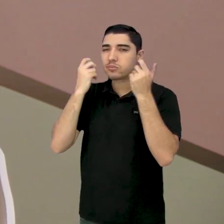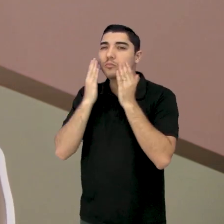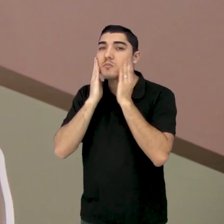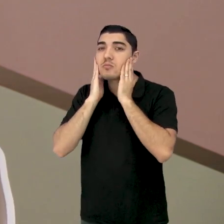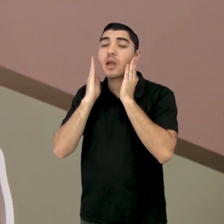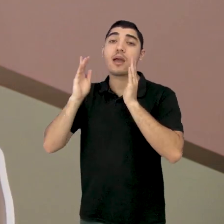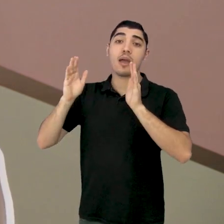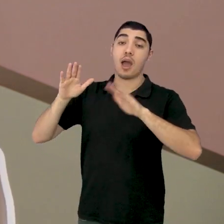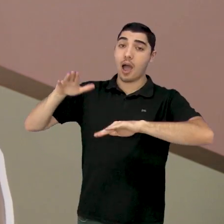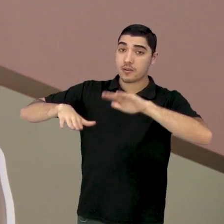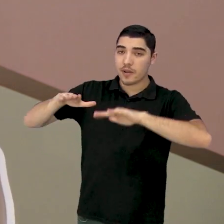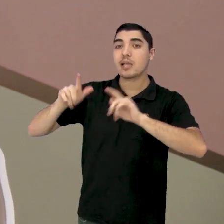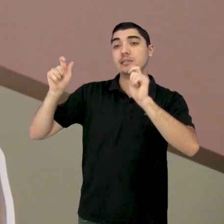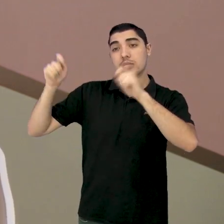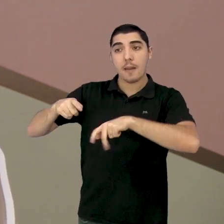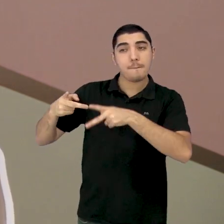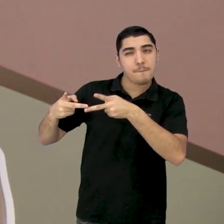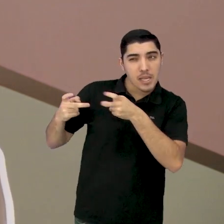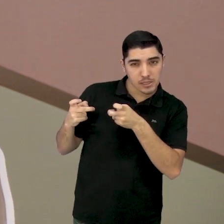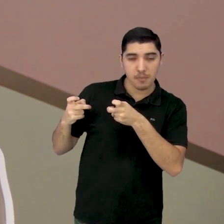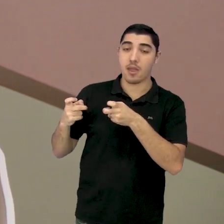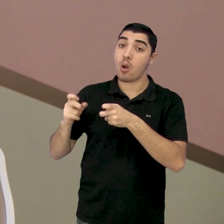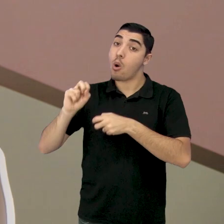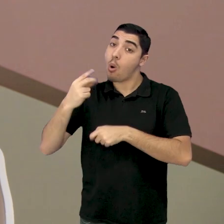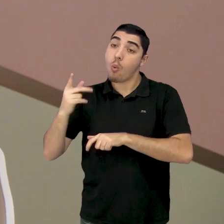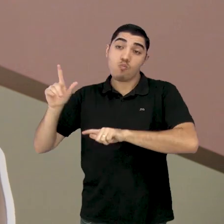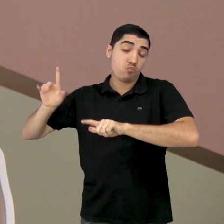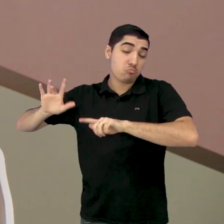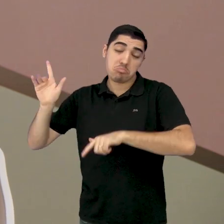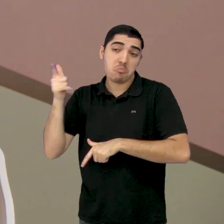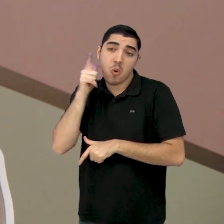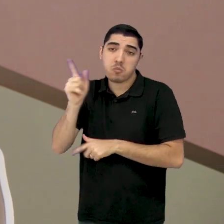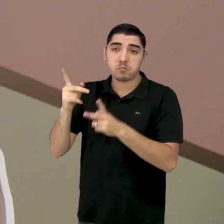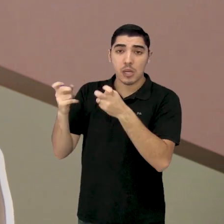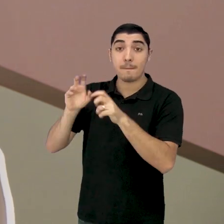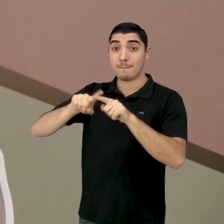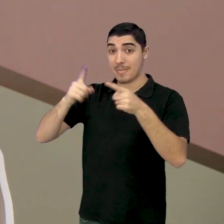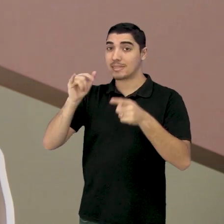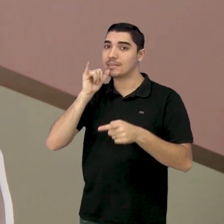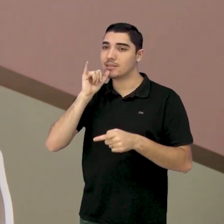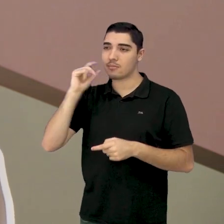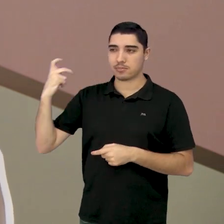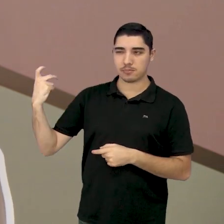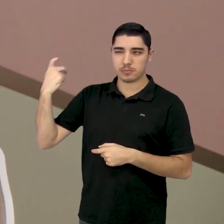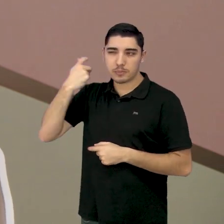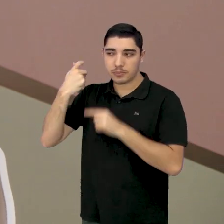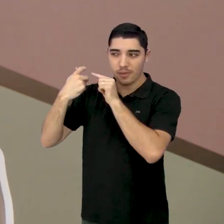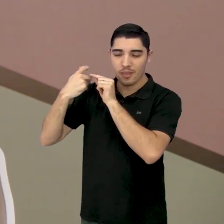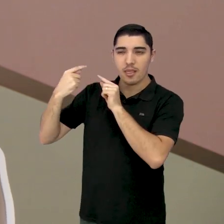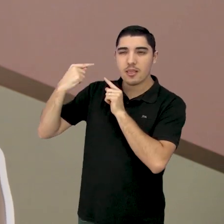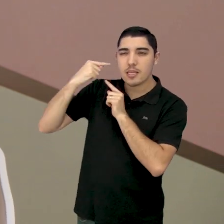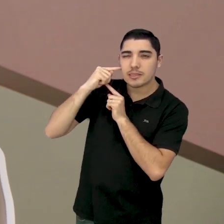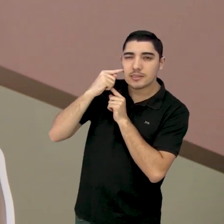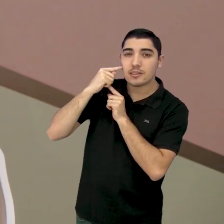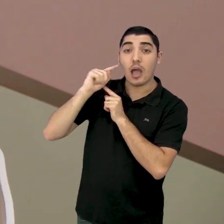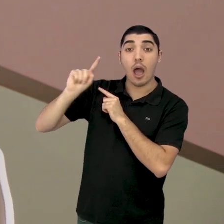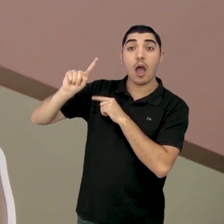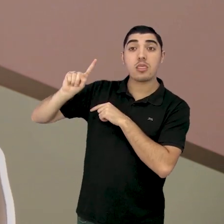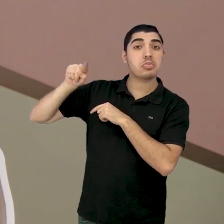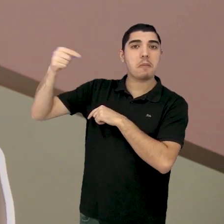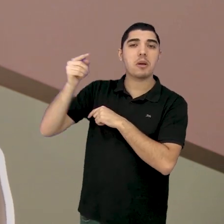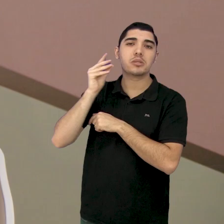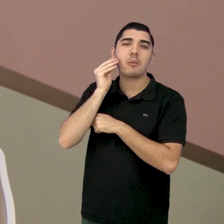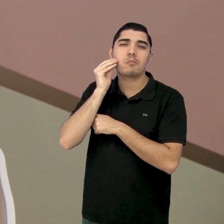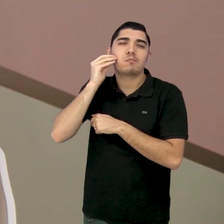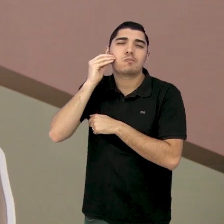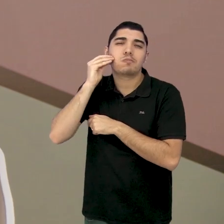imperceptível. O que acontece é que após a aplicação, né? Quando a gente introduz a agulha, cria um sinalzinho ali na face do paciente, mas que em alguns minutos